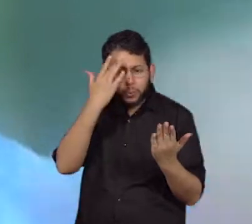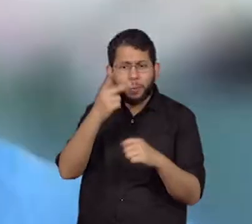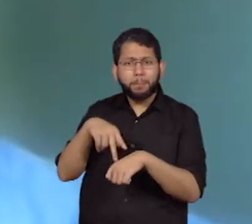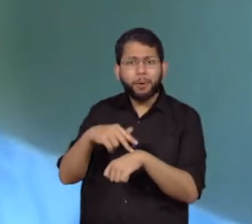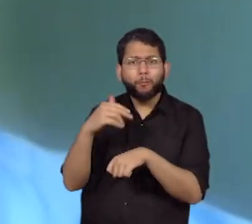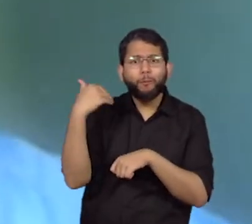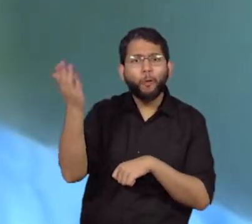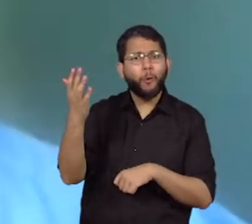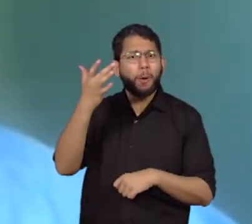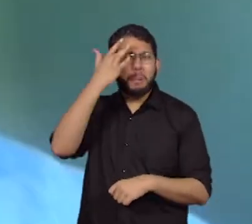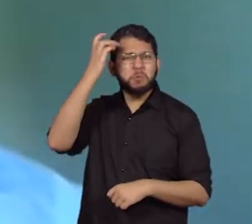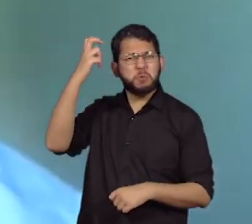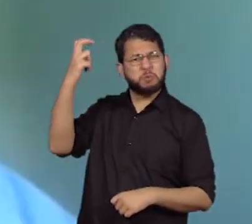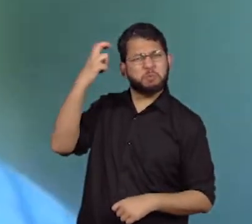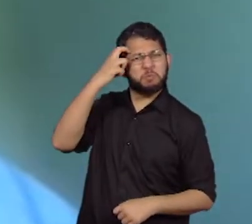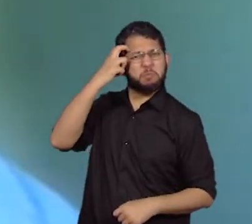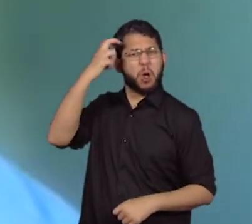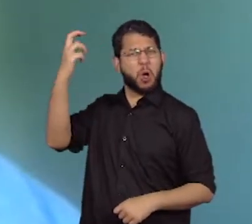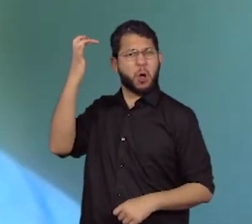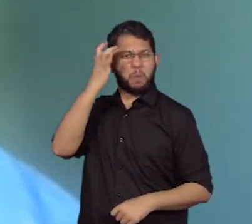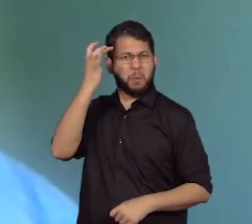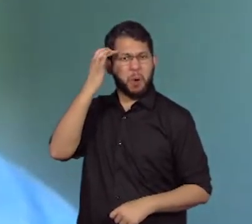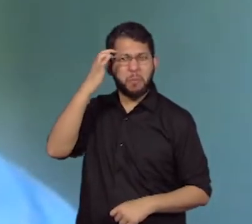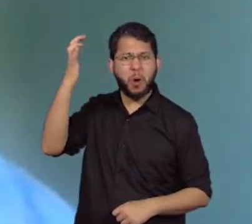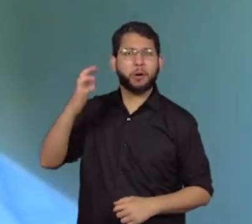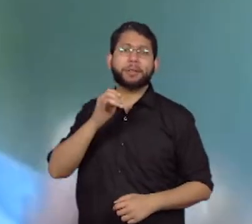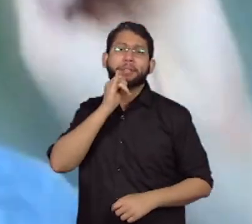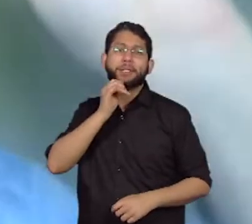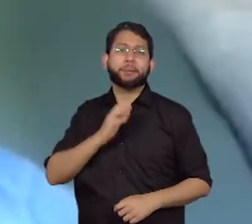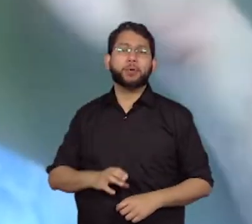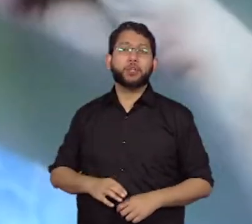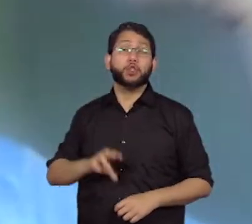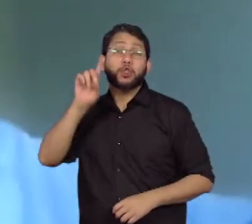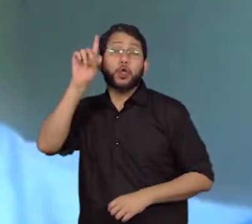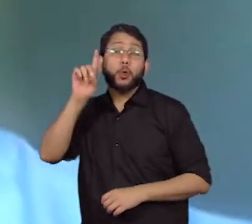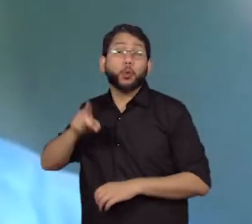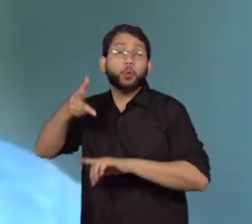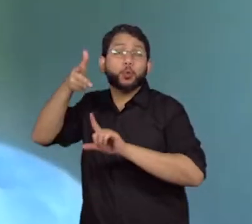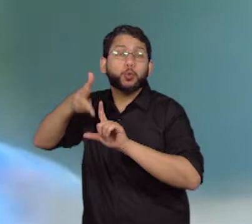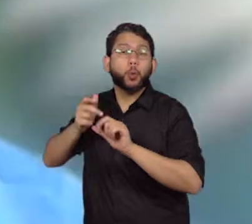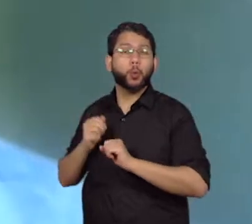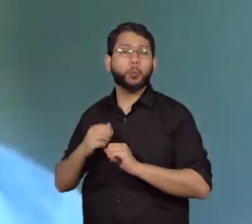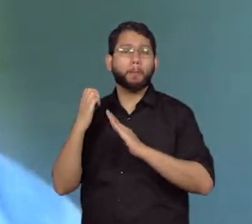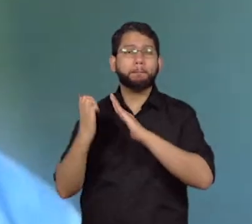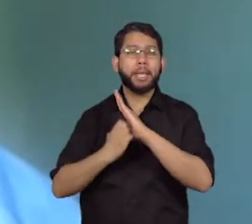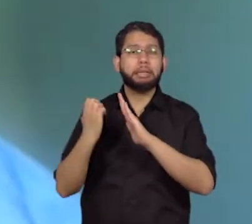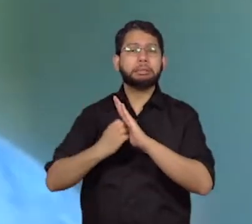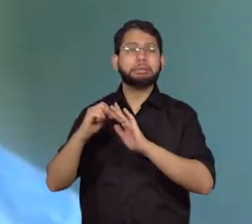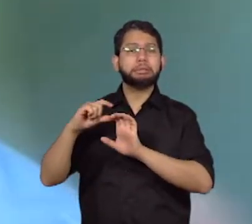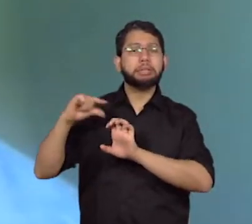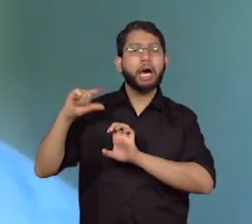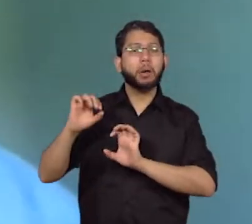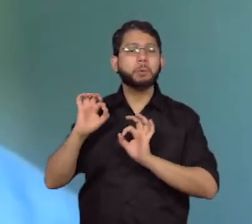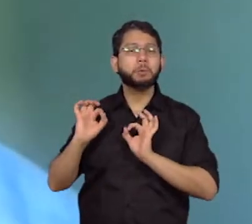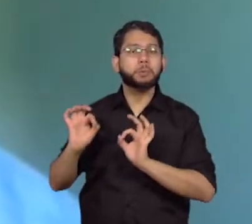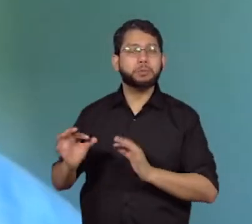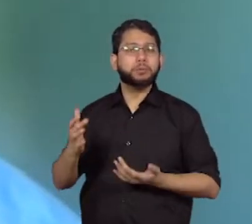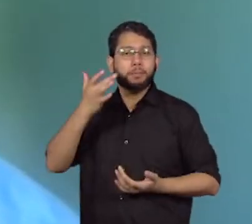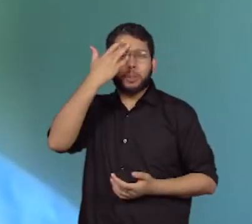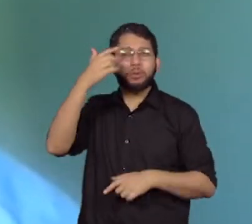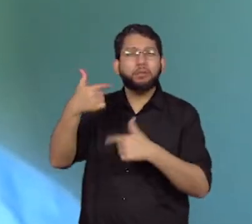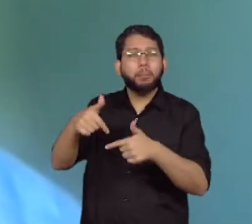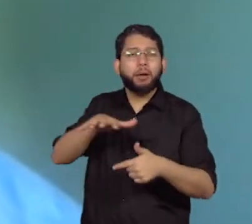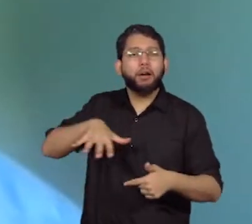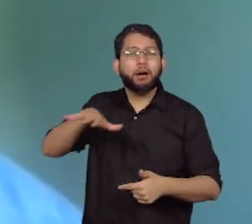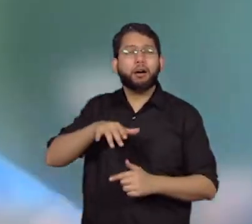entrevistando caras muito inteligentes, né? Diretor de estúdio, empresário, e muita gente trabalhando em